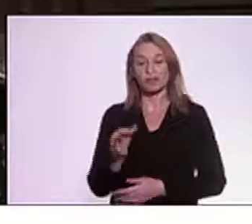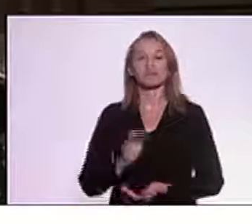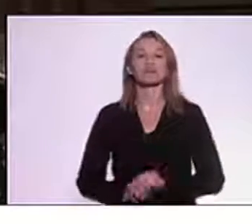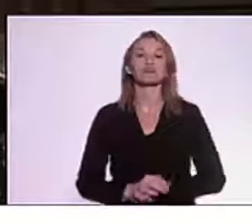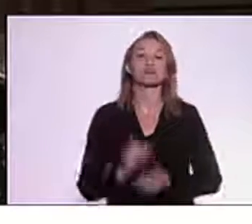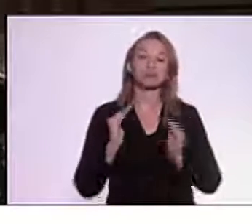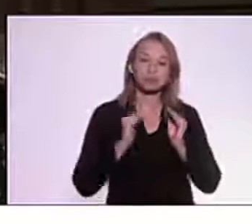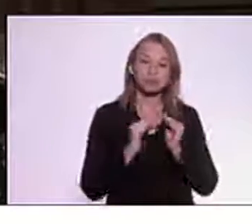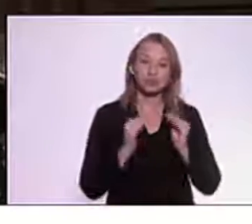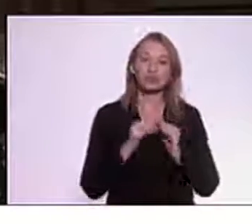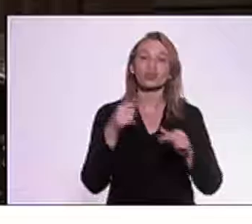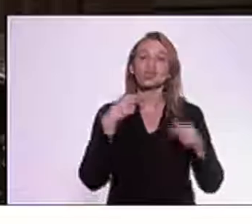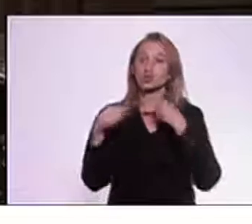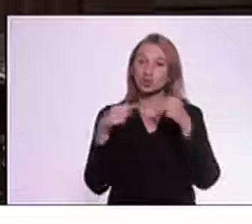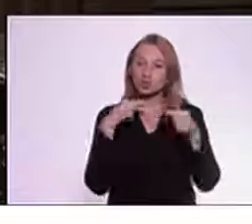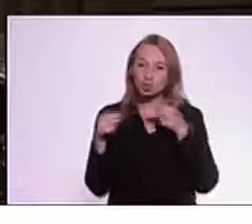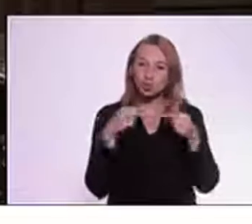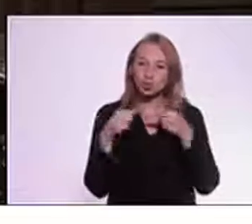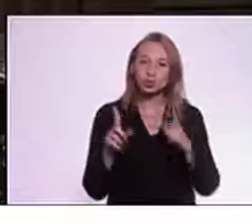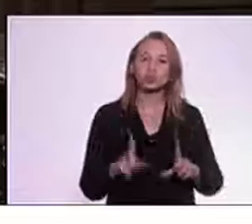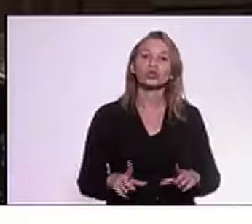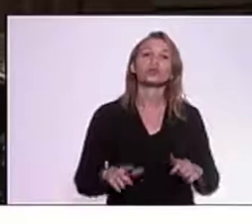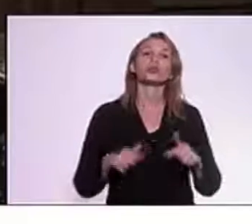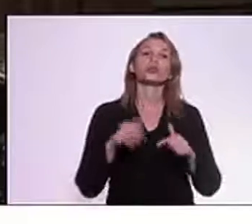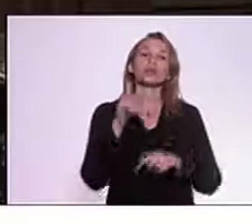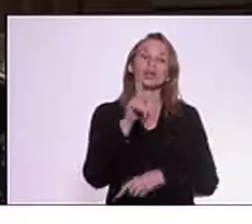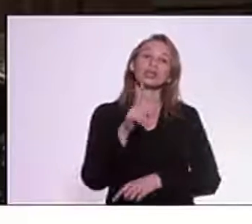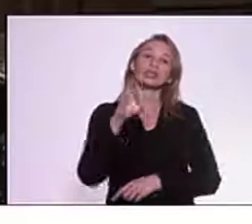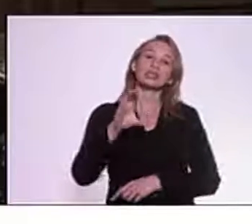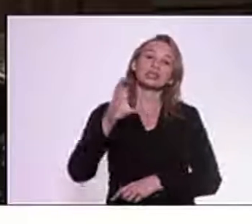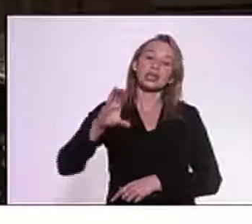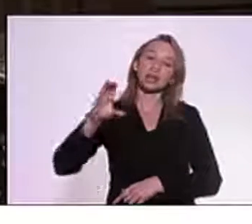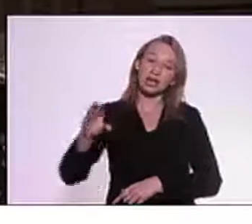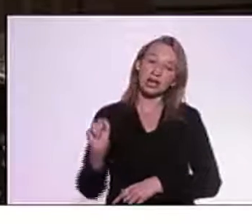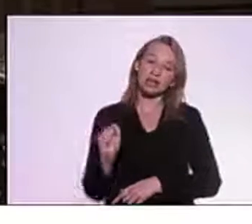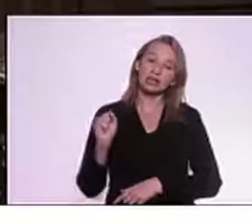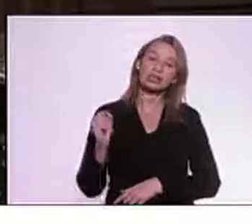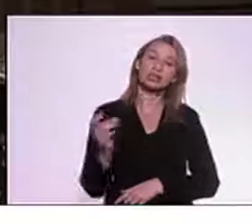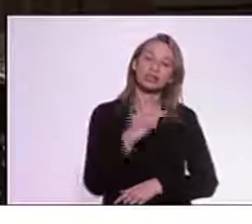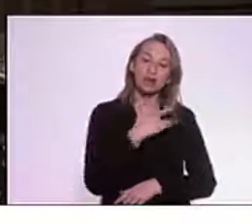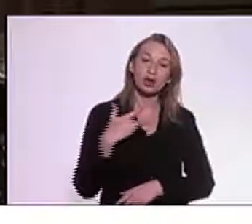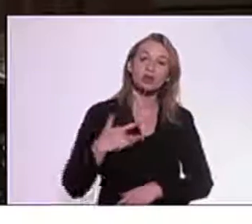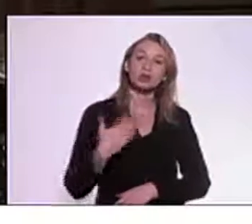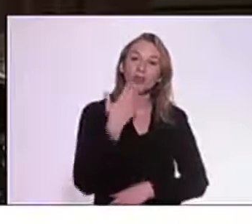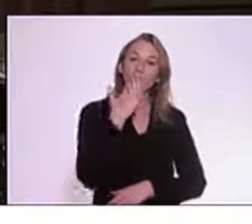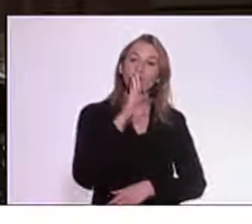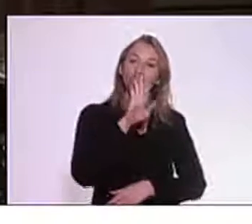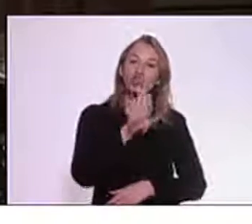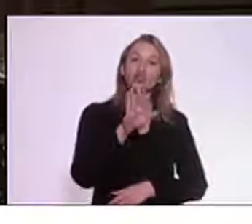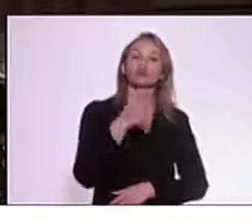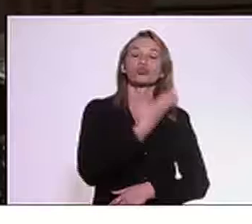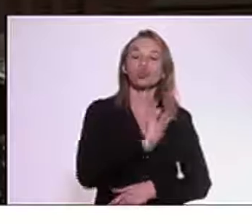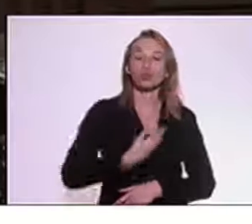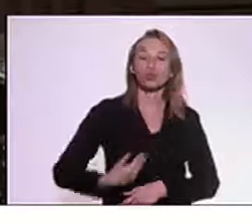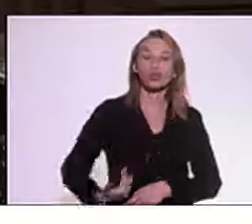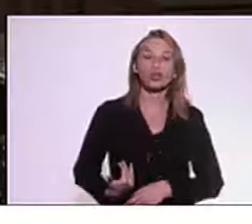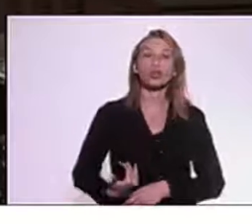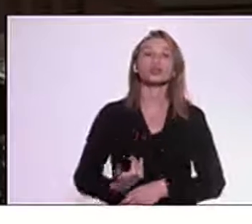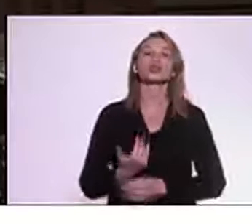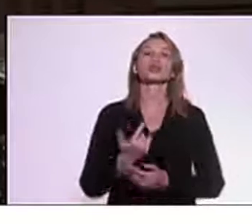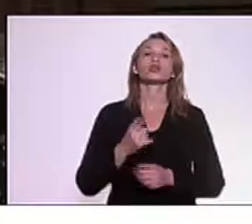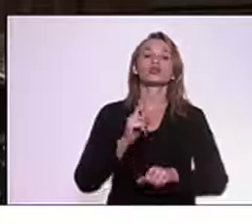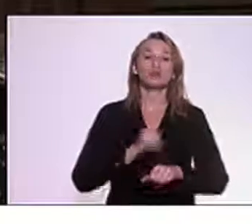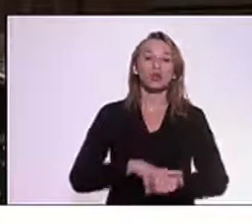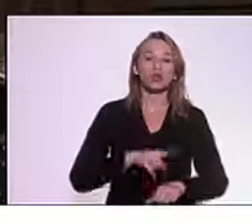a efetivação do PCCS da saúde, que foi prometido pelo governador em